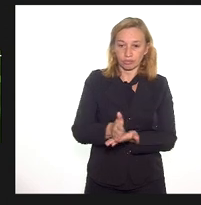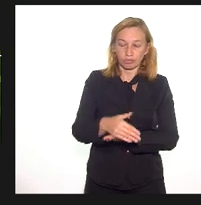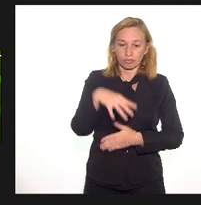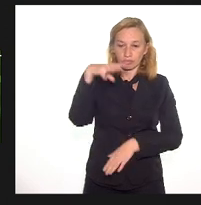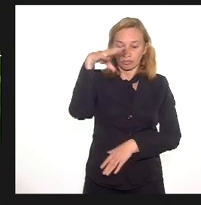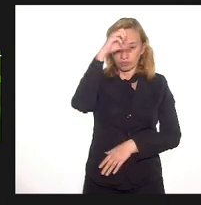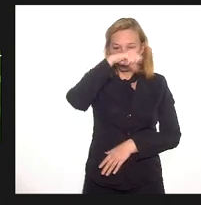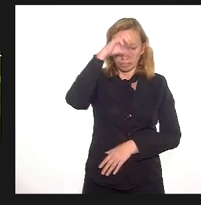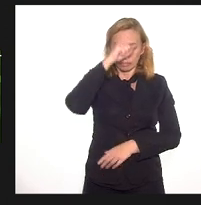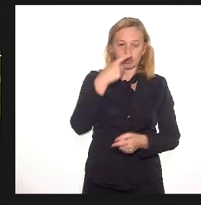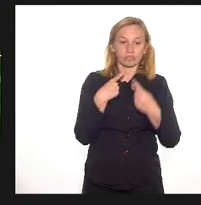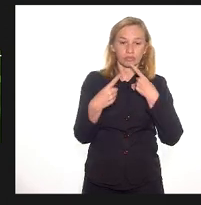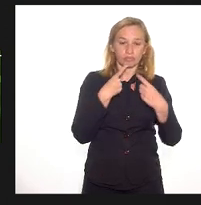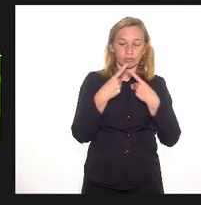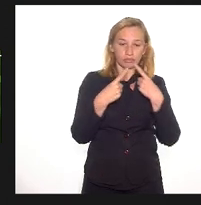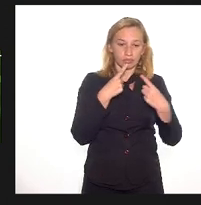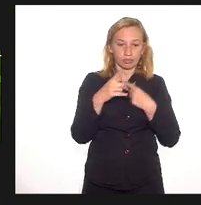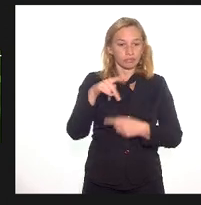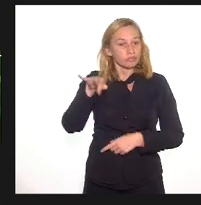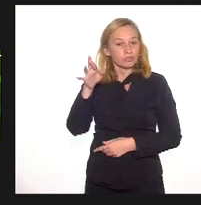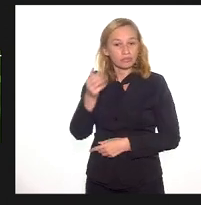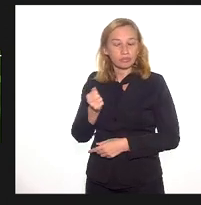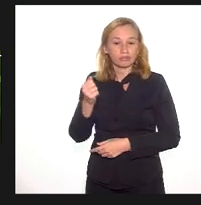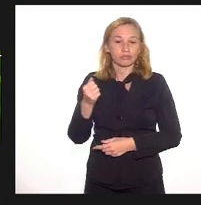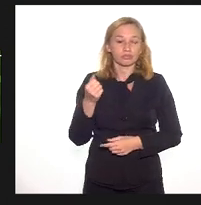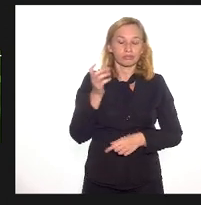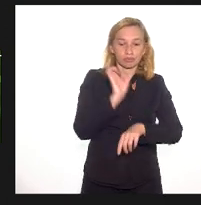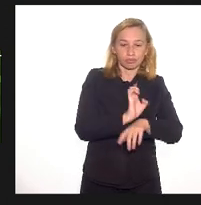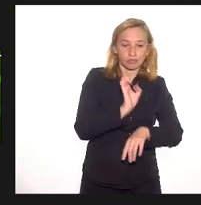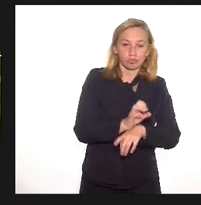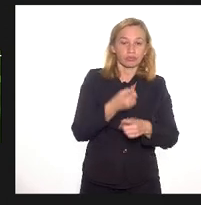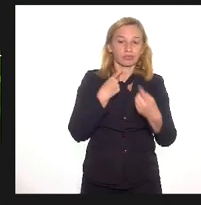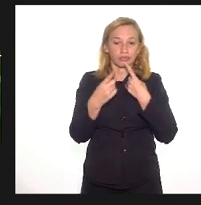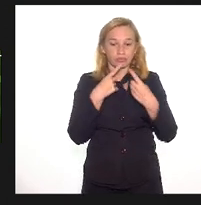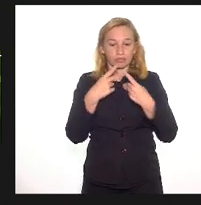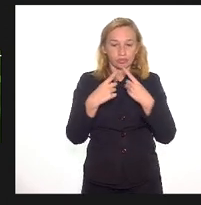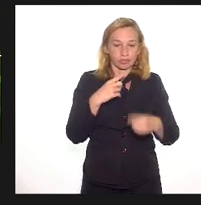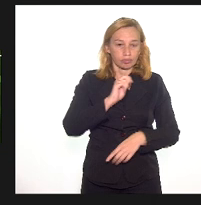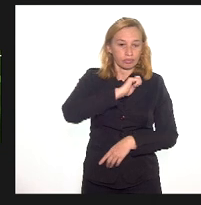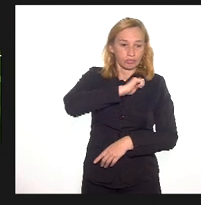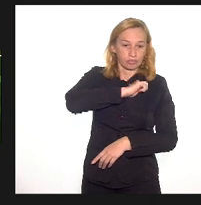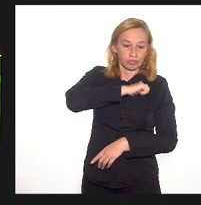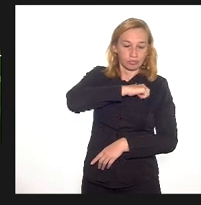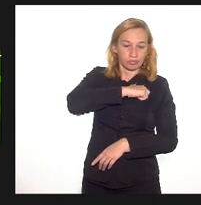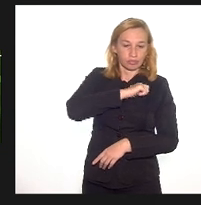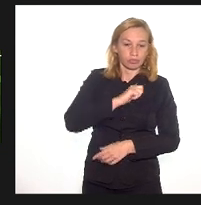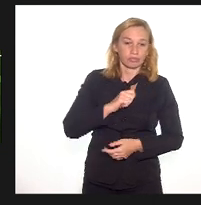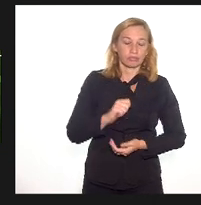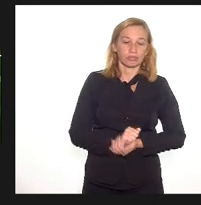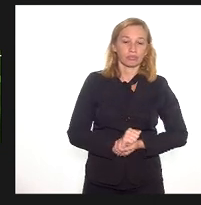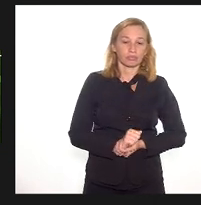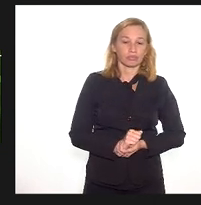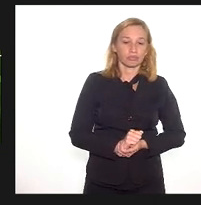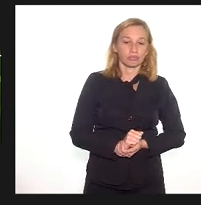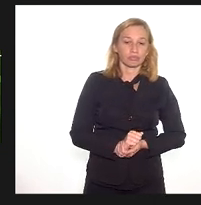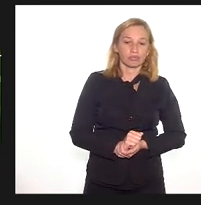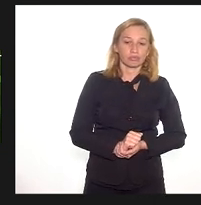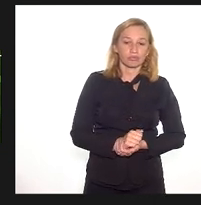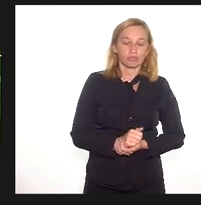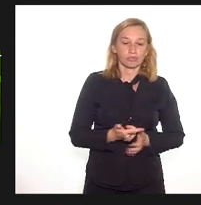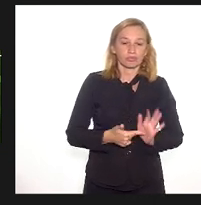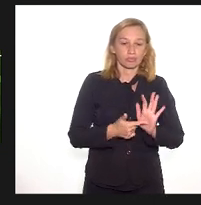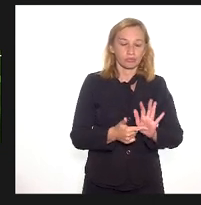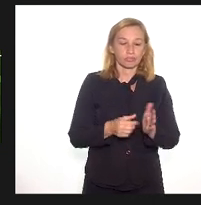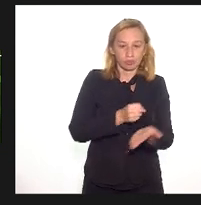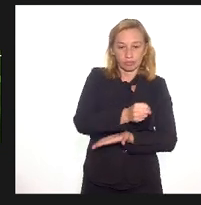no diálogo com a Procuradoria do Estado, no diálogo com os auditores fiscais, é que a gente tenha a disponibilização de